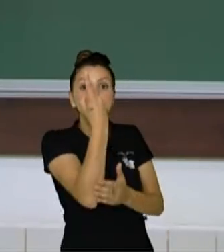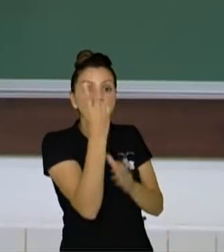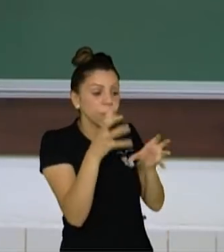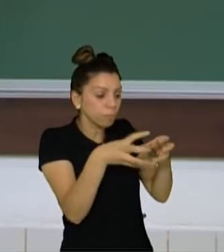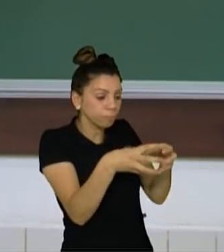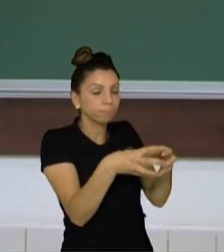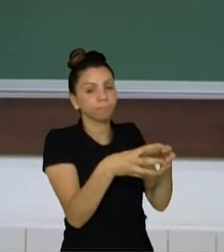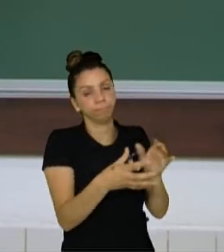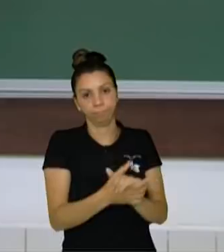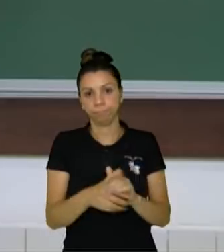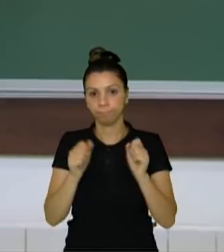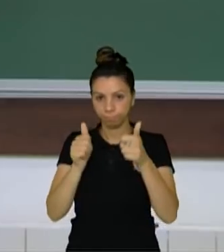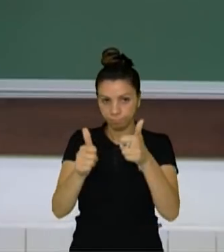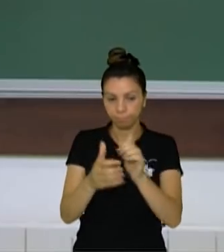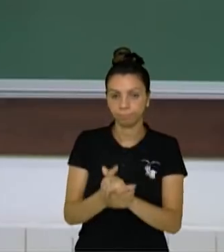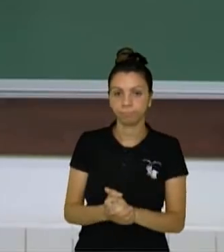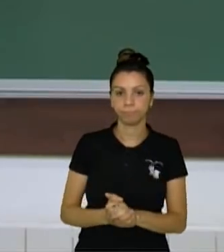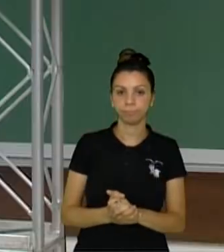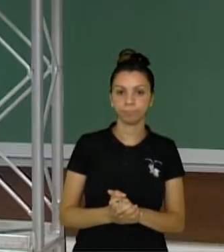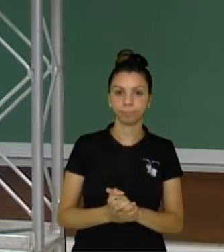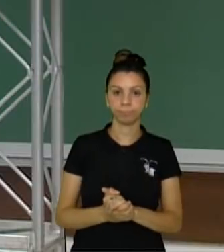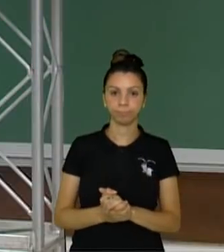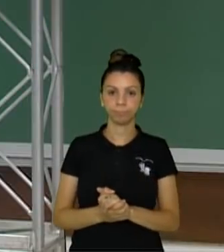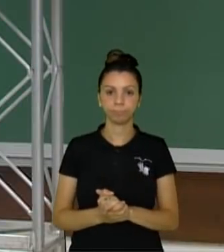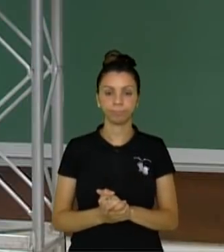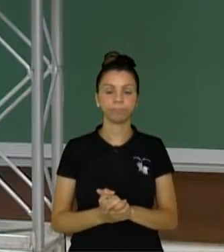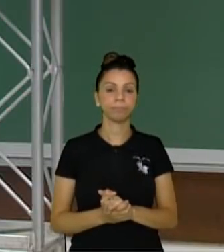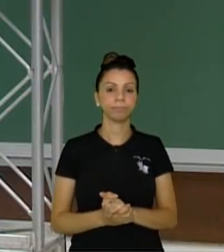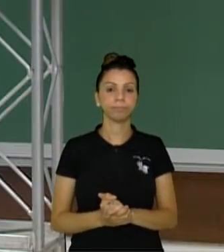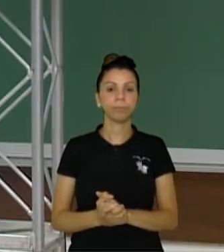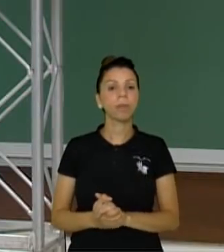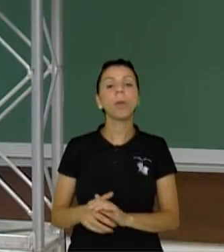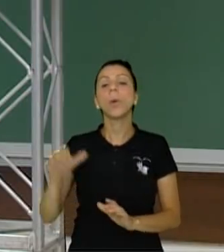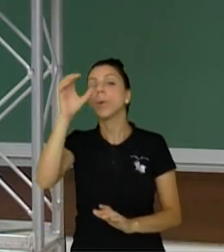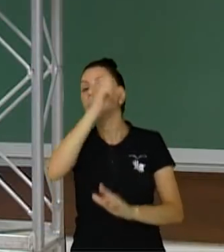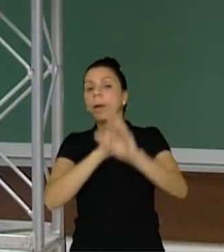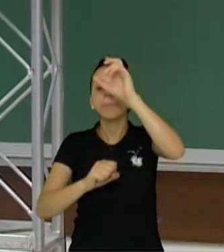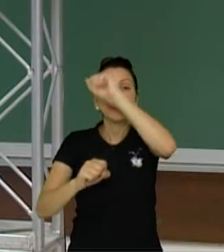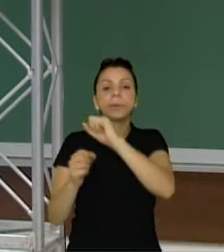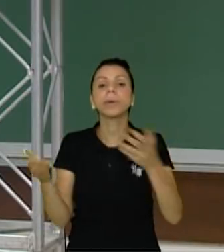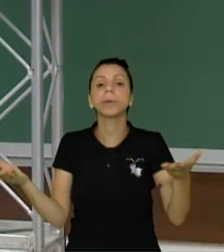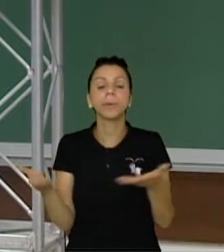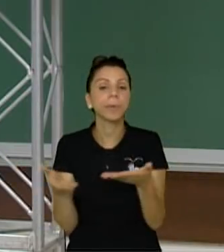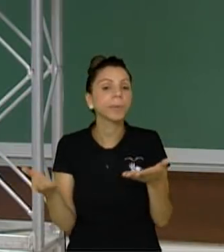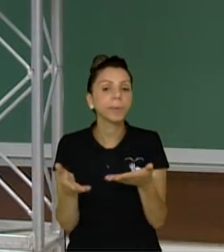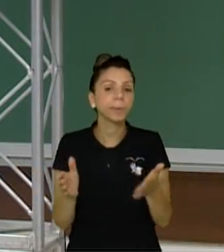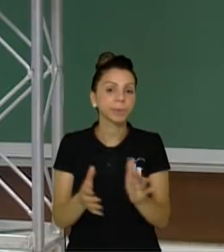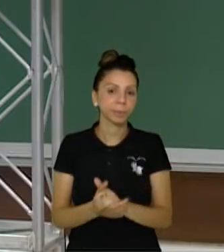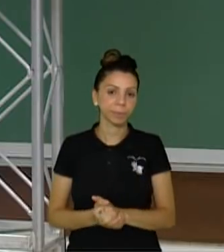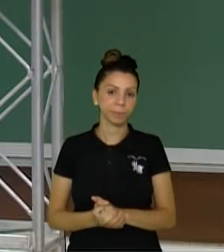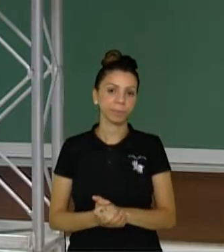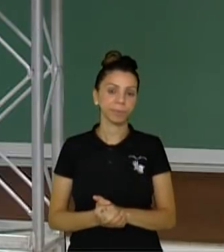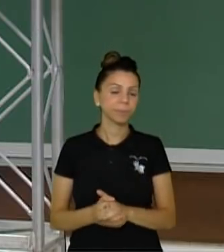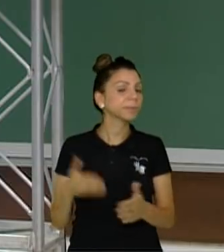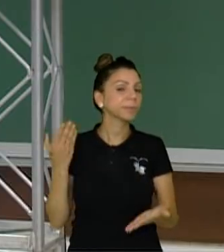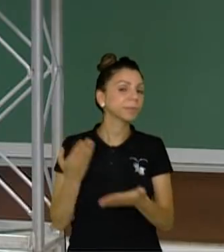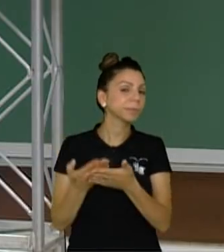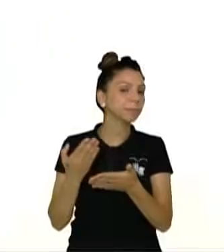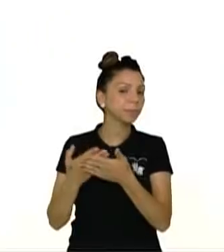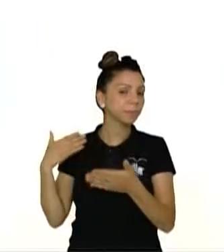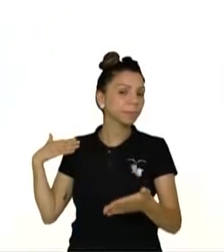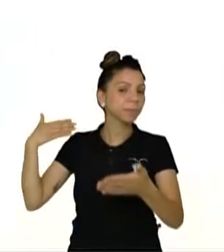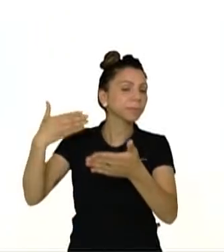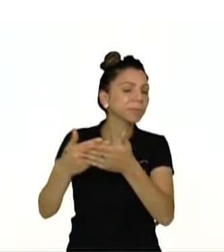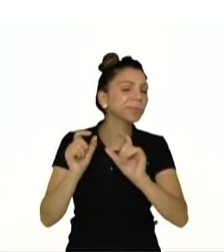origem. Certo? E o que nós aprendemos hoje? O que nós estudamos na aula de